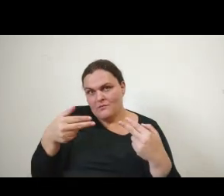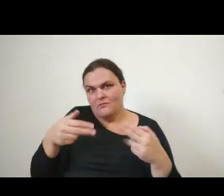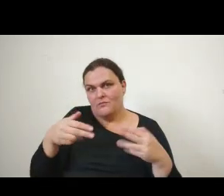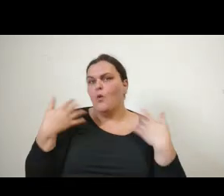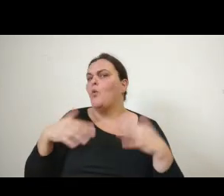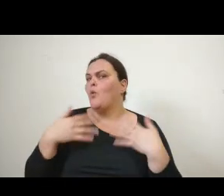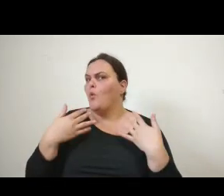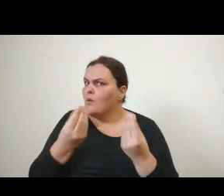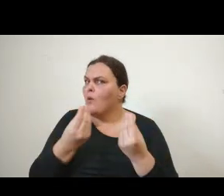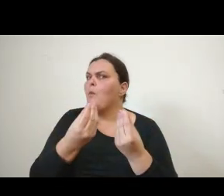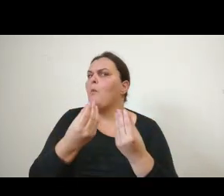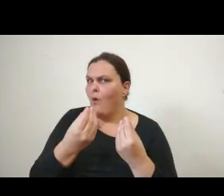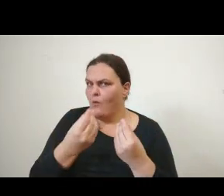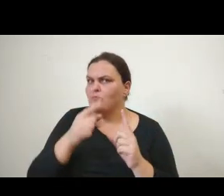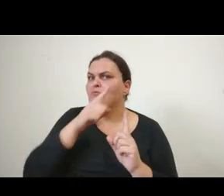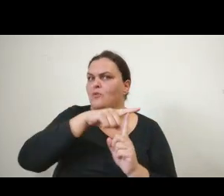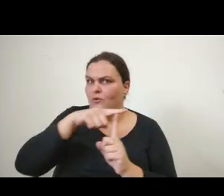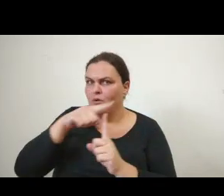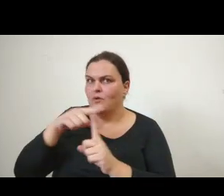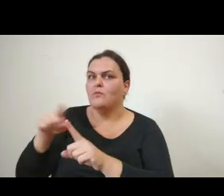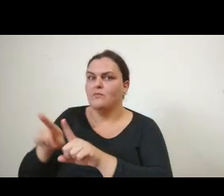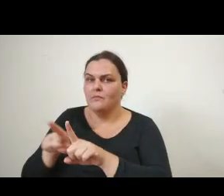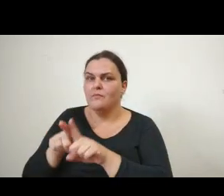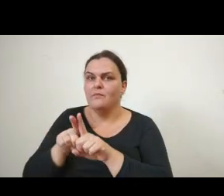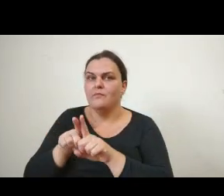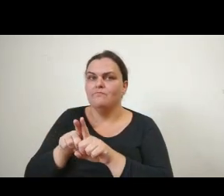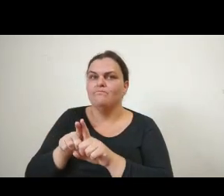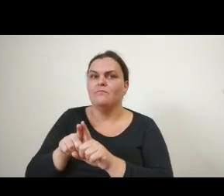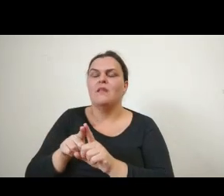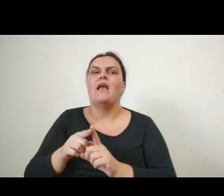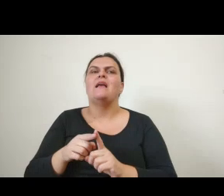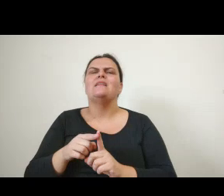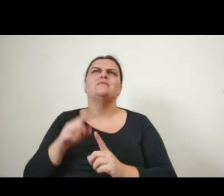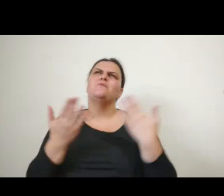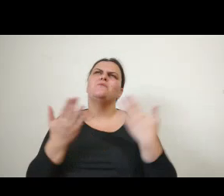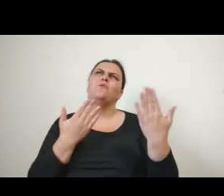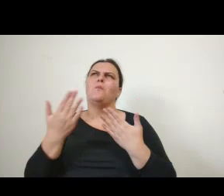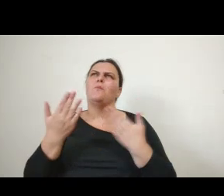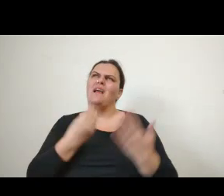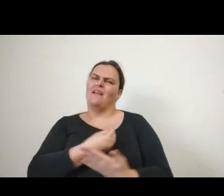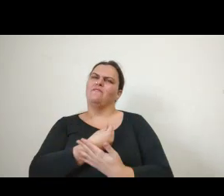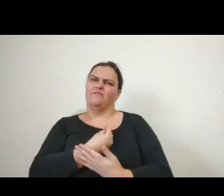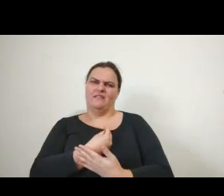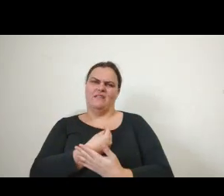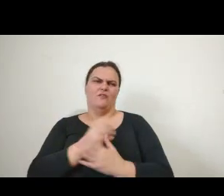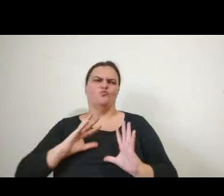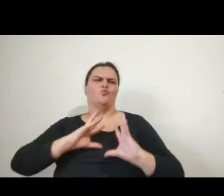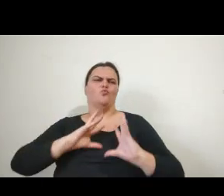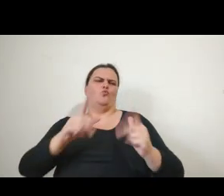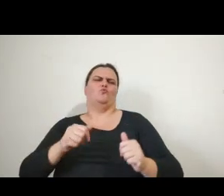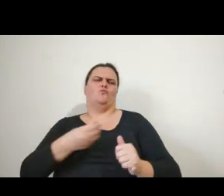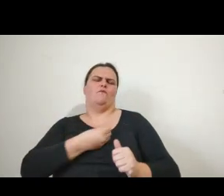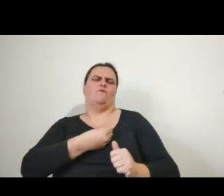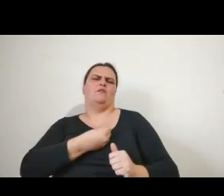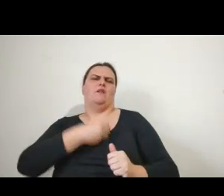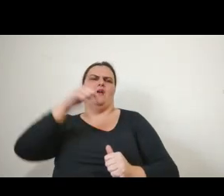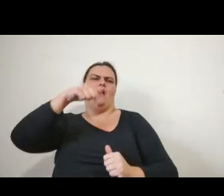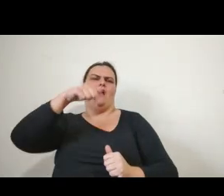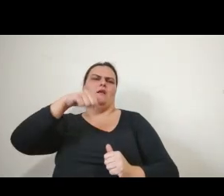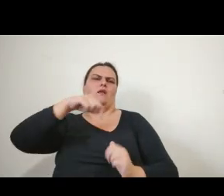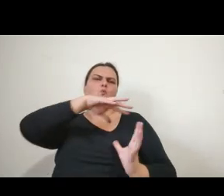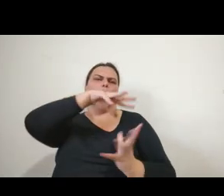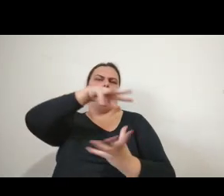espécies do planeta sejam insetos. Então, logicamente, né, eles vão ter uma importância grande